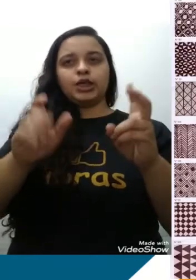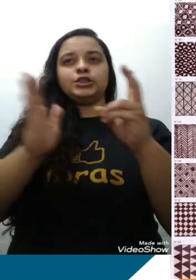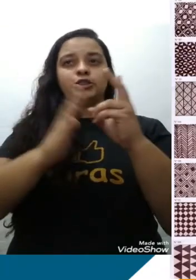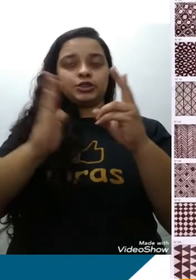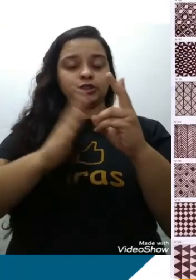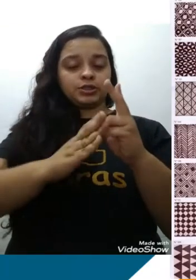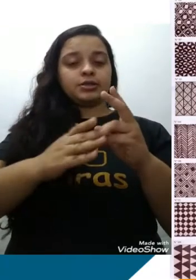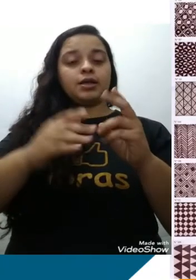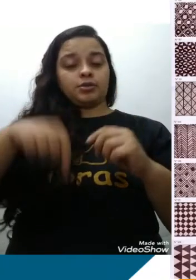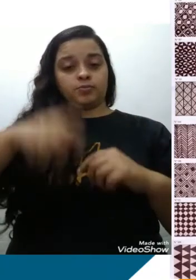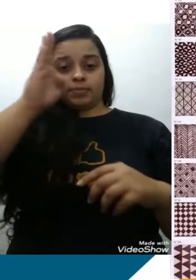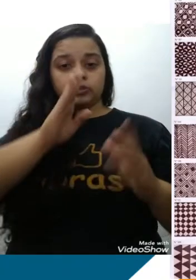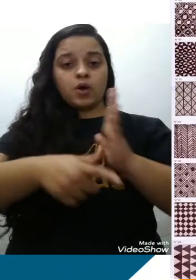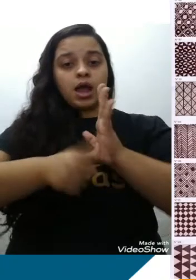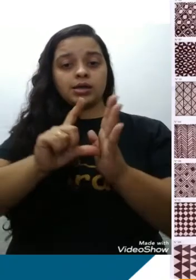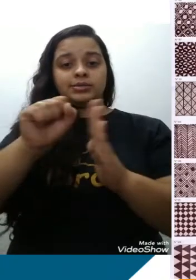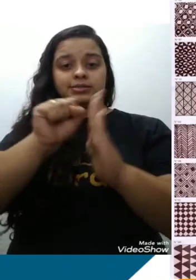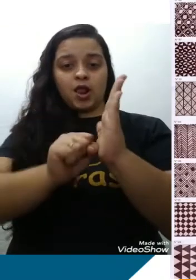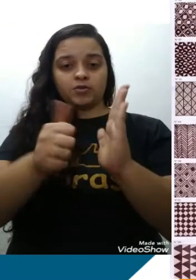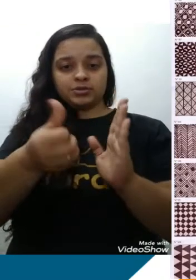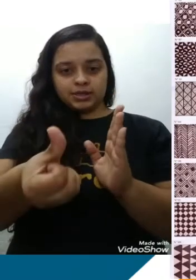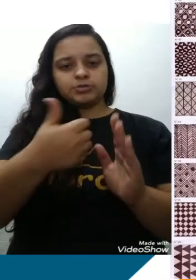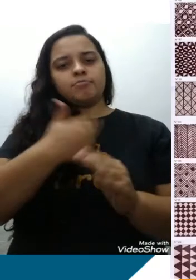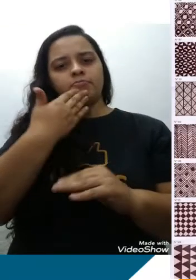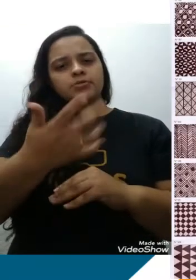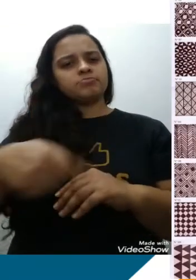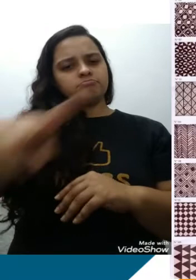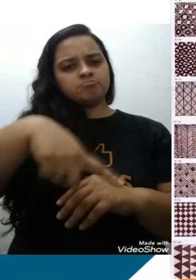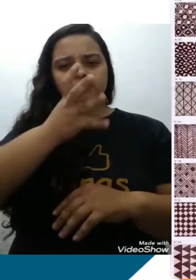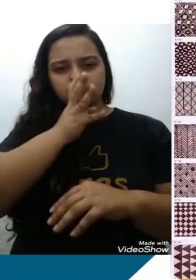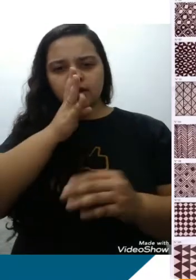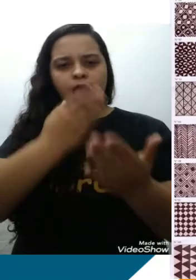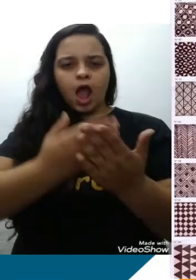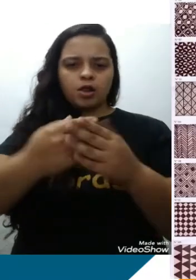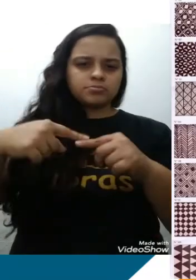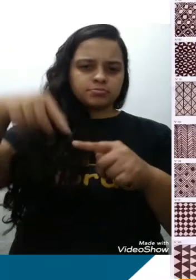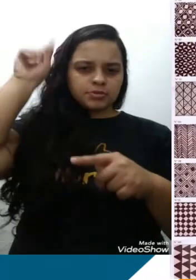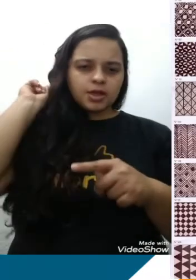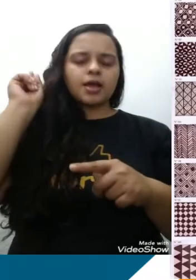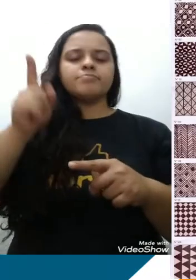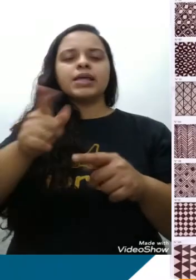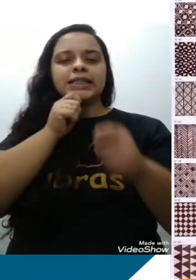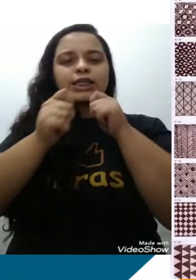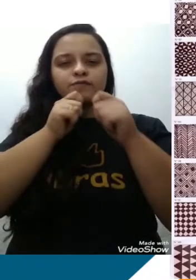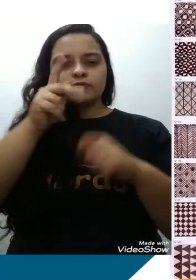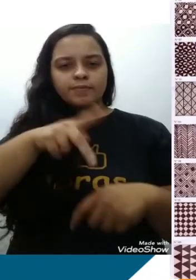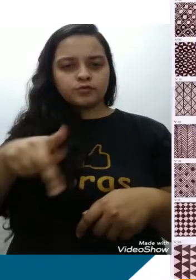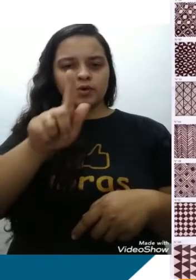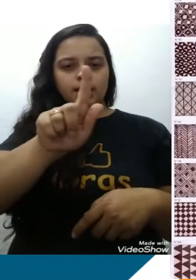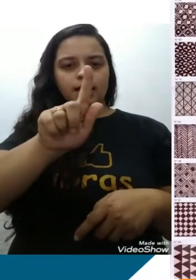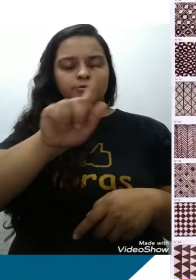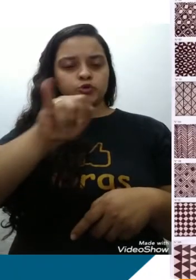século XVI. Antes de começar a nossa aula, eu indico que vocês assistam a nossa aula anterior, que já está no YouTube, que é uma entrevista com o